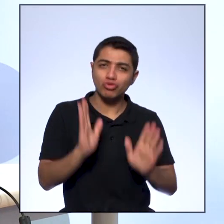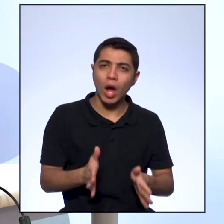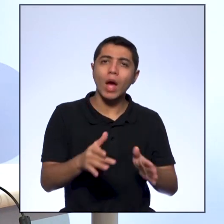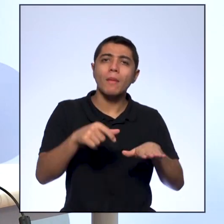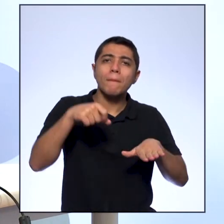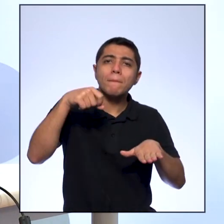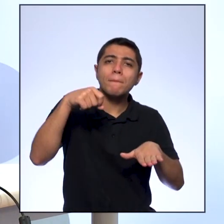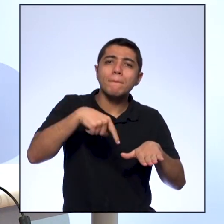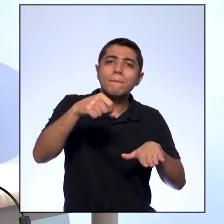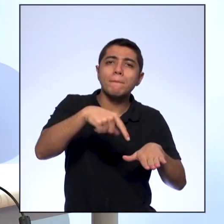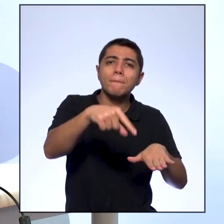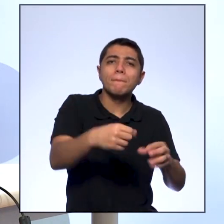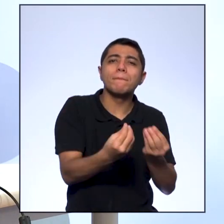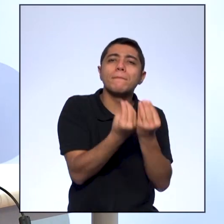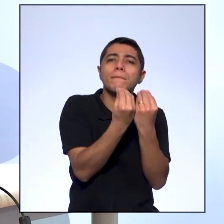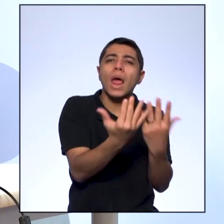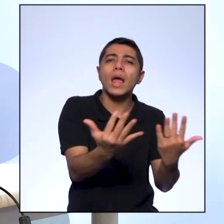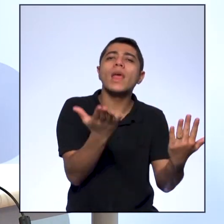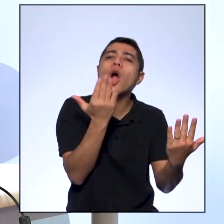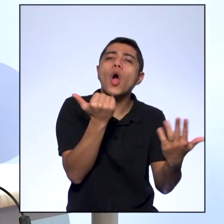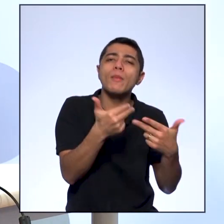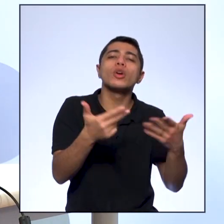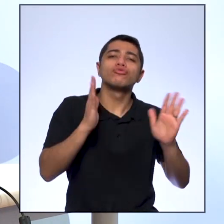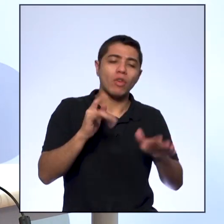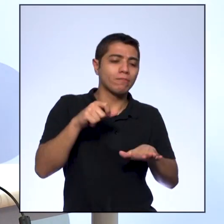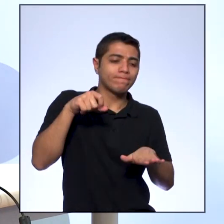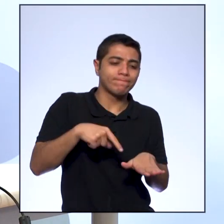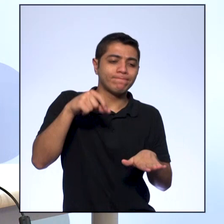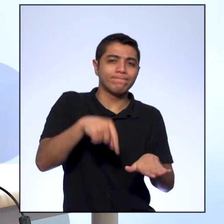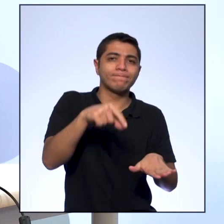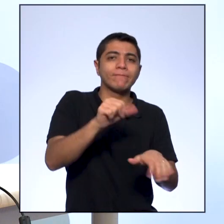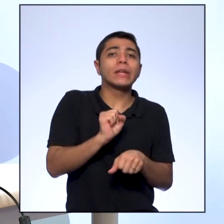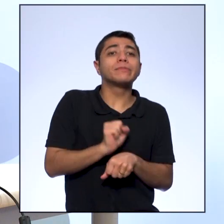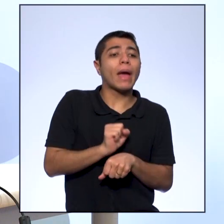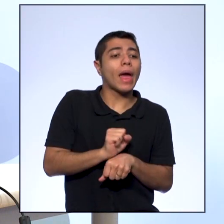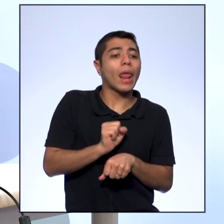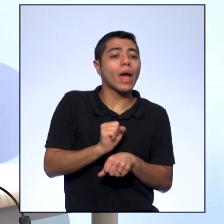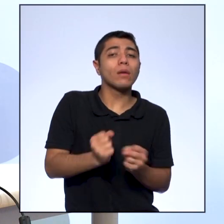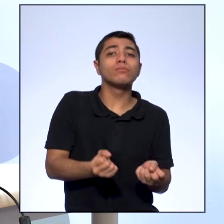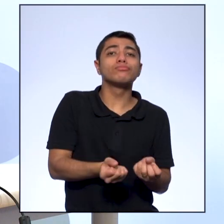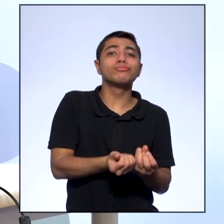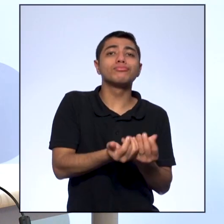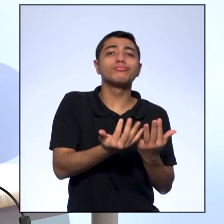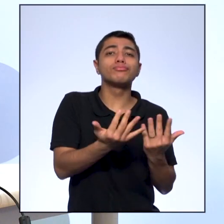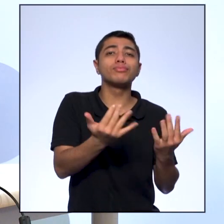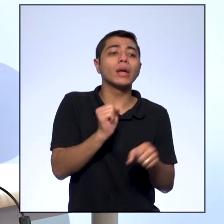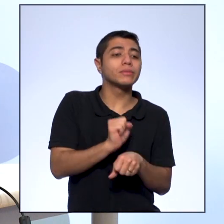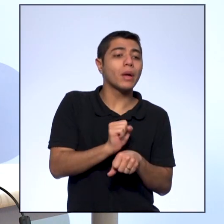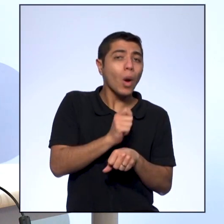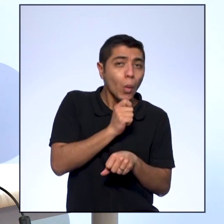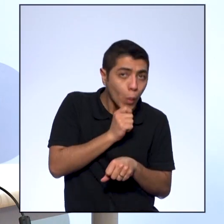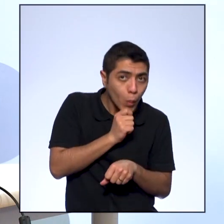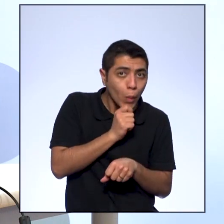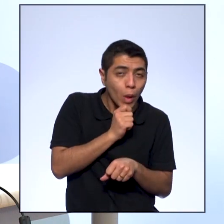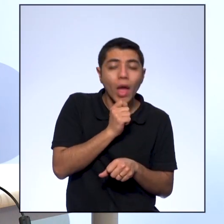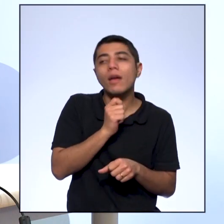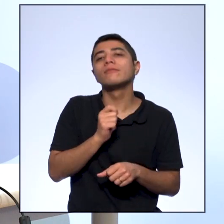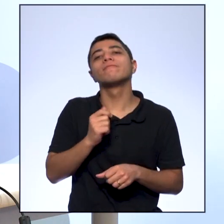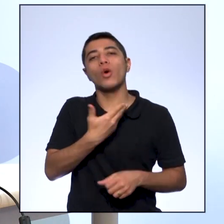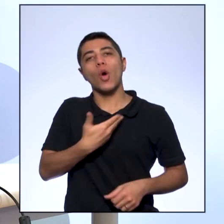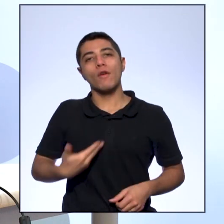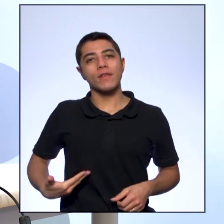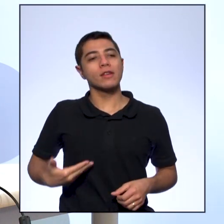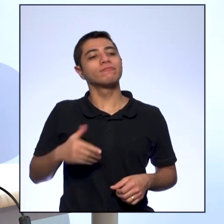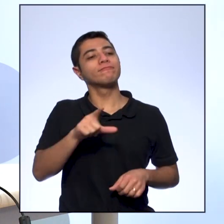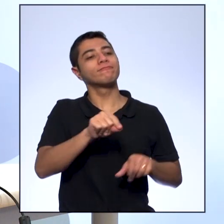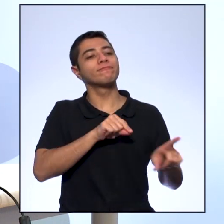os escravizados, eles eram recrutados para trabalhar em obras públicas de grande porte, como as